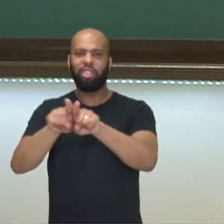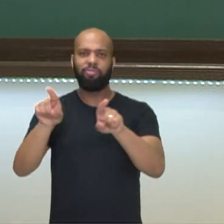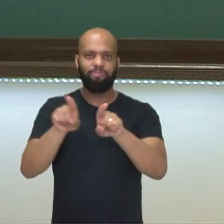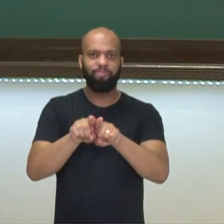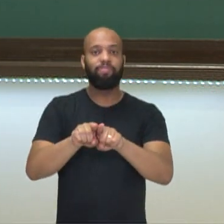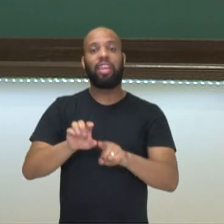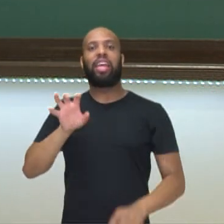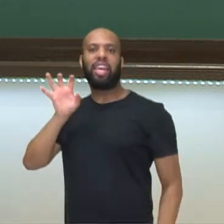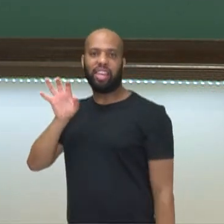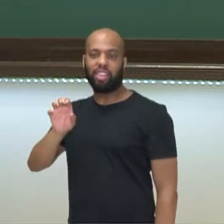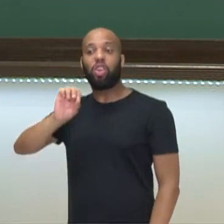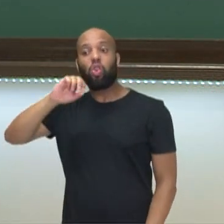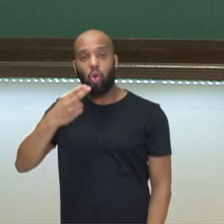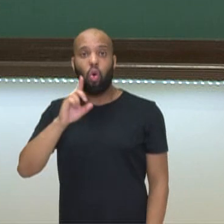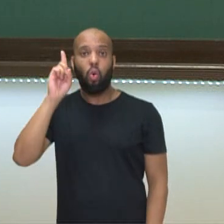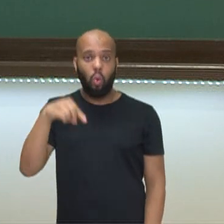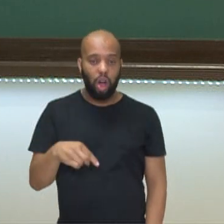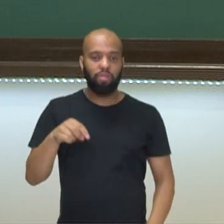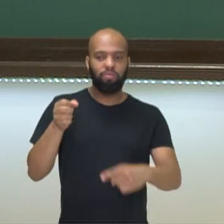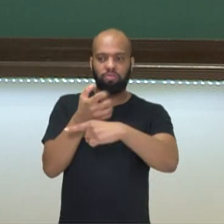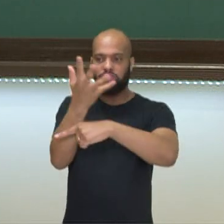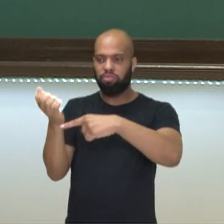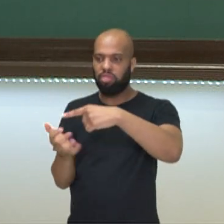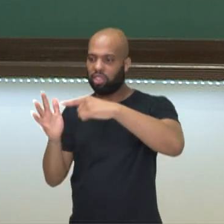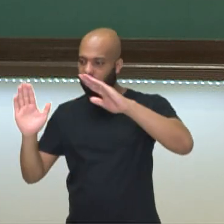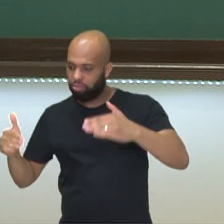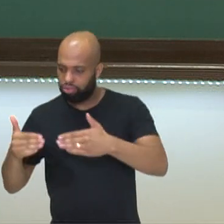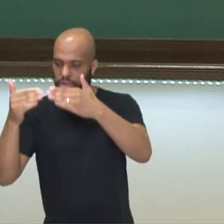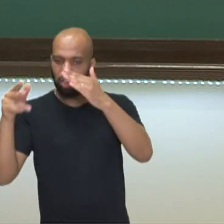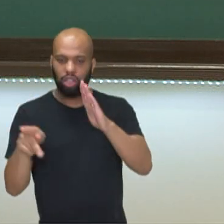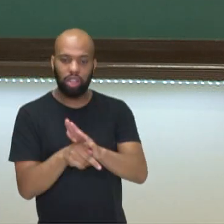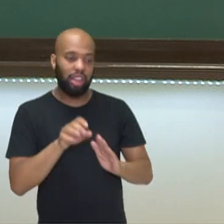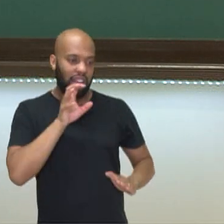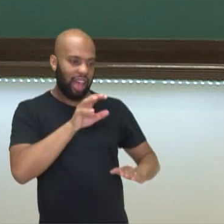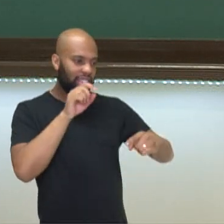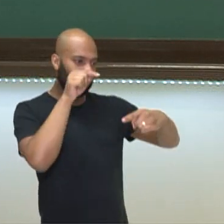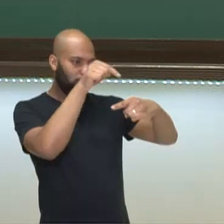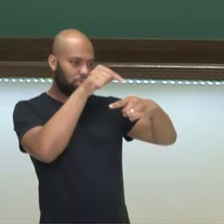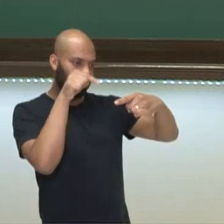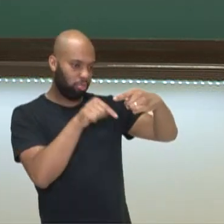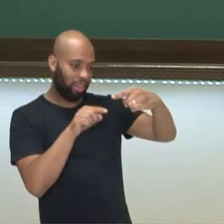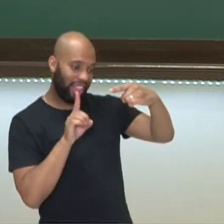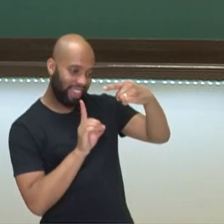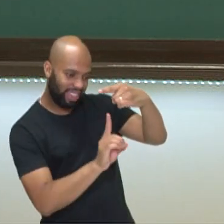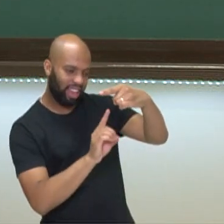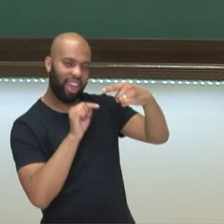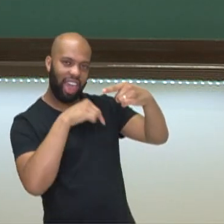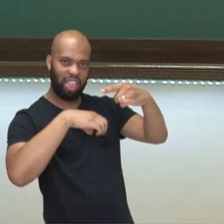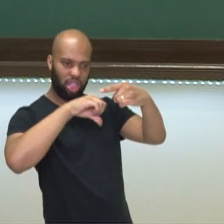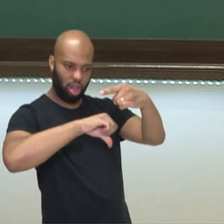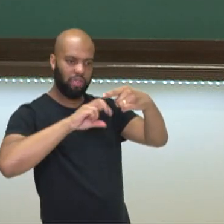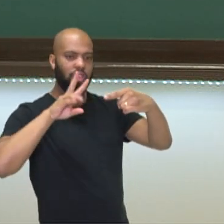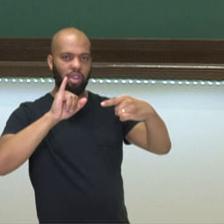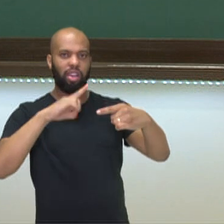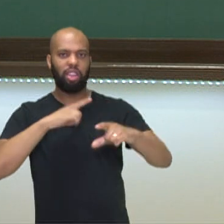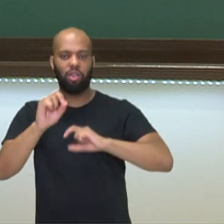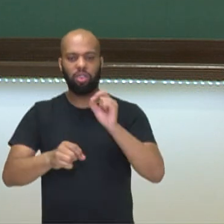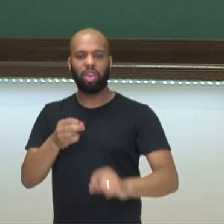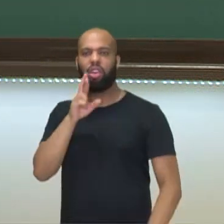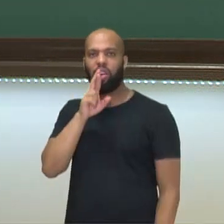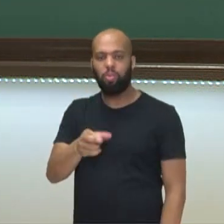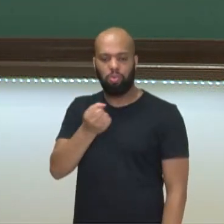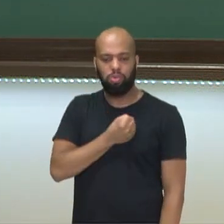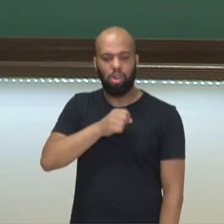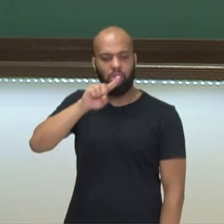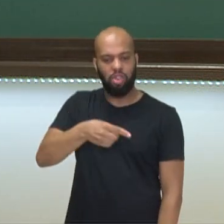Ou uma fração equivalente que seja equivalente de um denominador 9, você vai ter uma dízima periódica. Ele vai ser fração